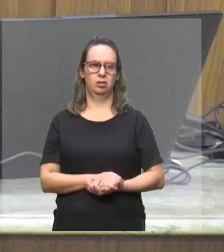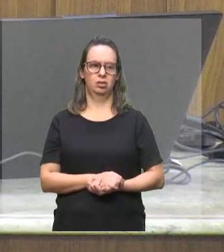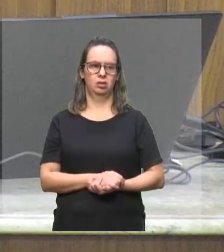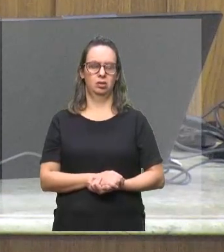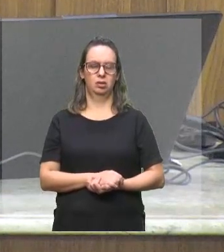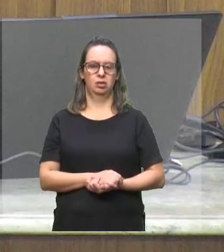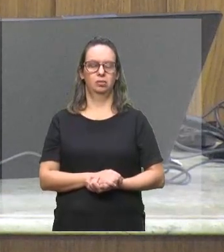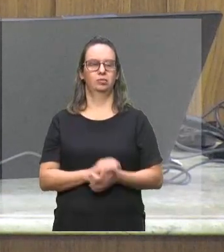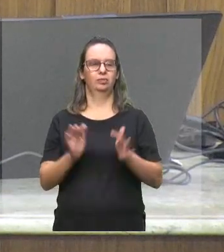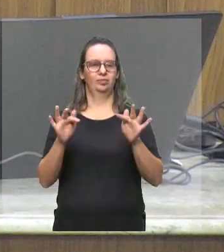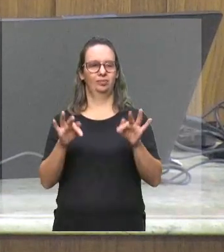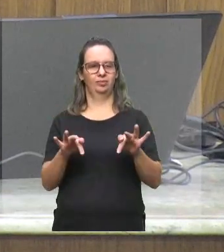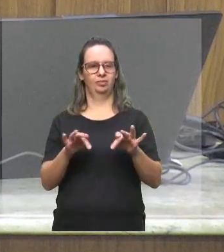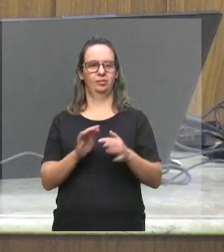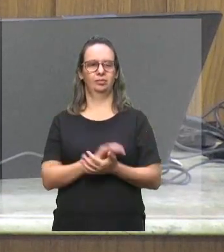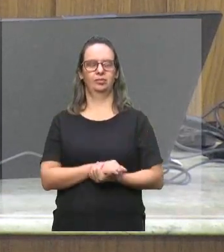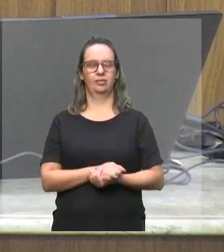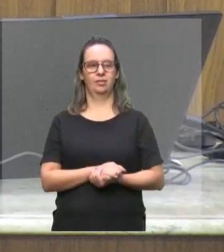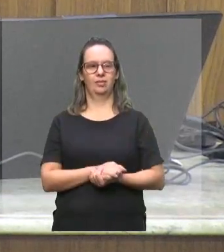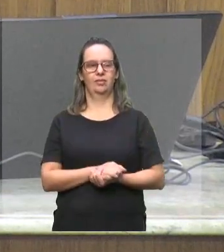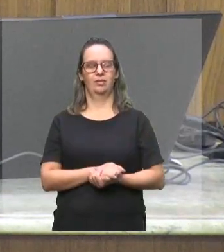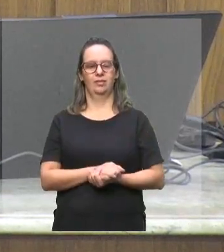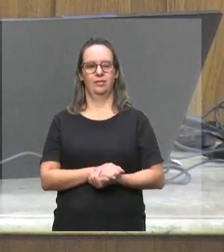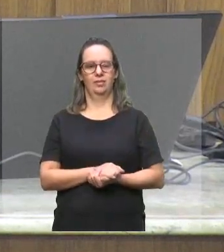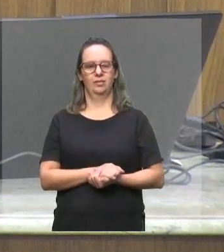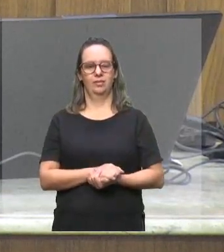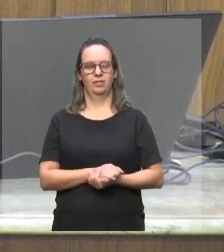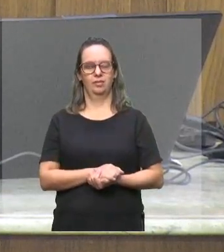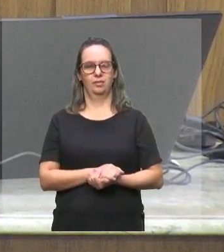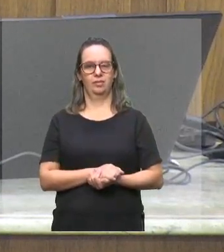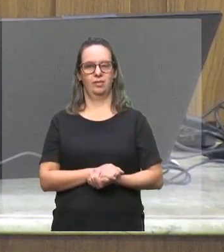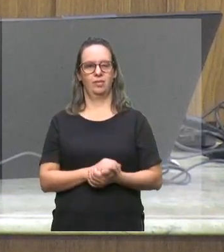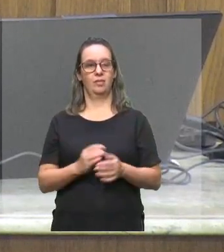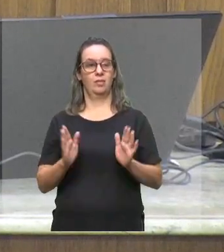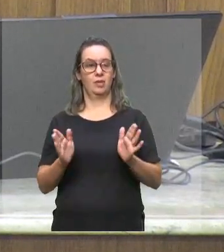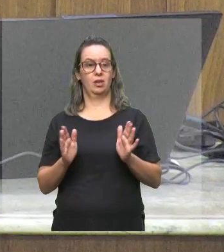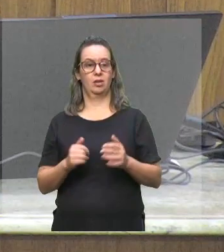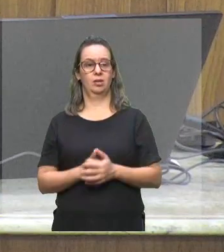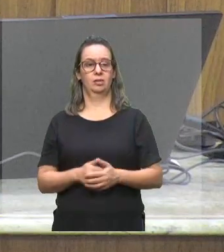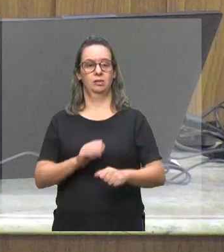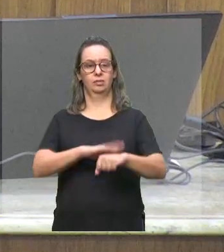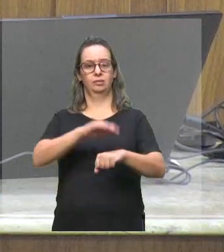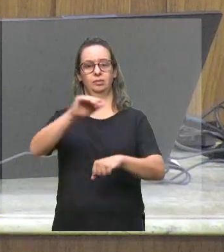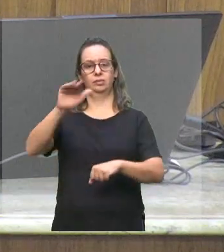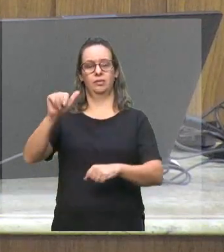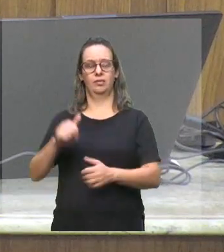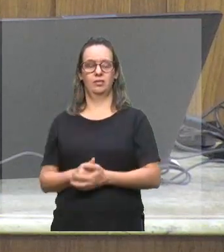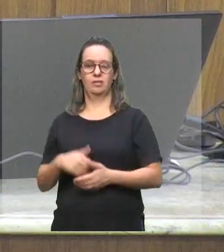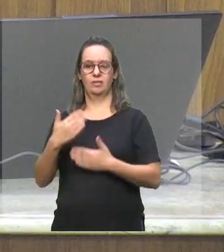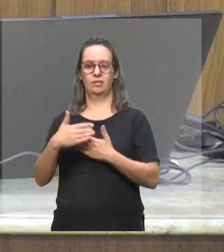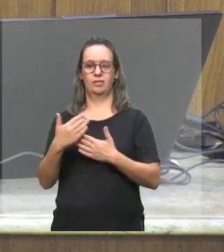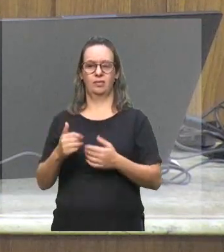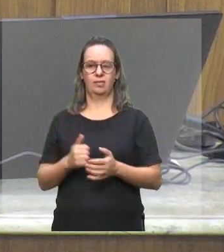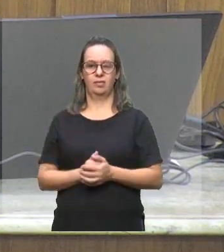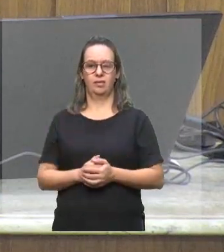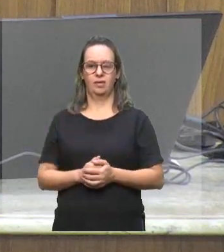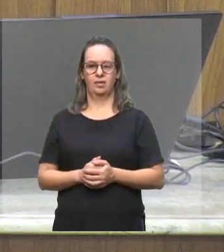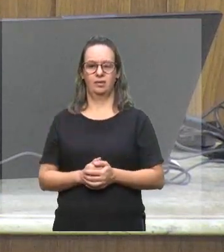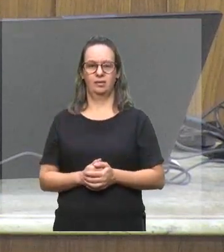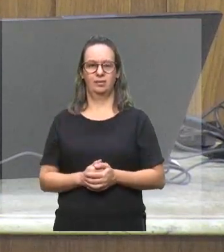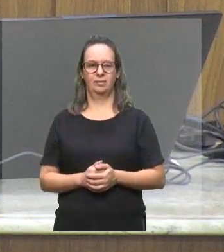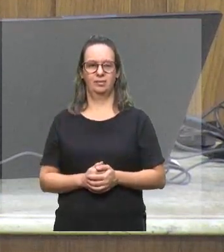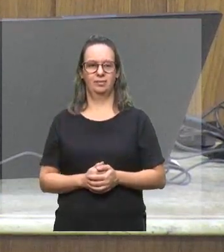Fim do expediente. Determino ao primeiro secretário que proceda à verificação de presença para passarmos para a ordem do dia.